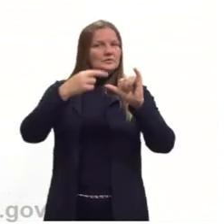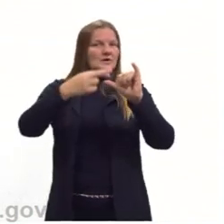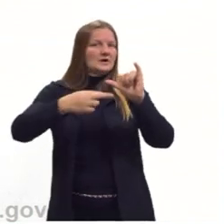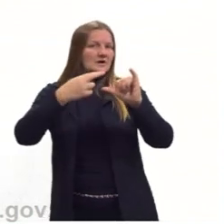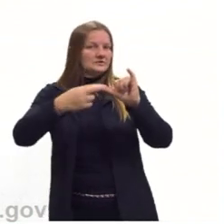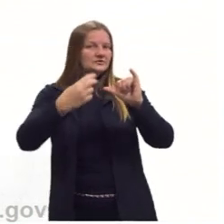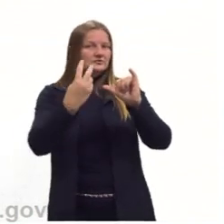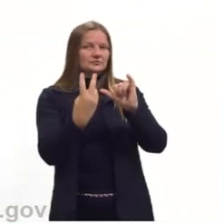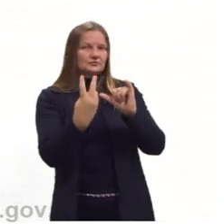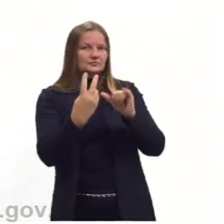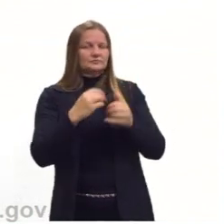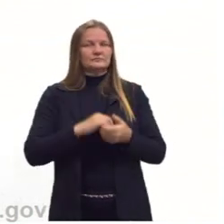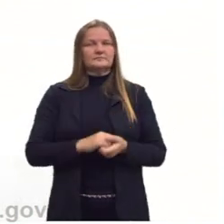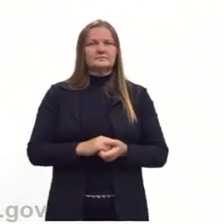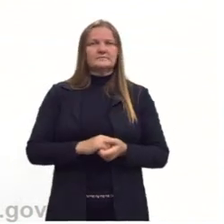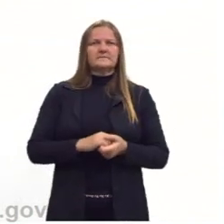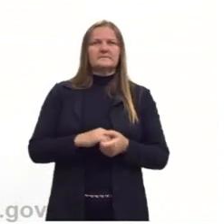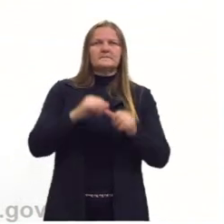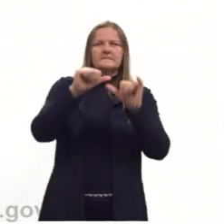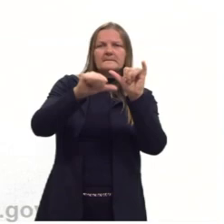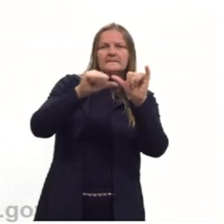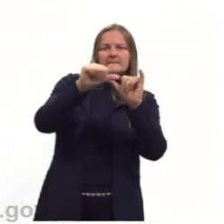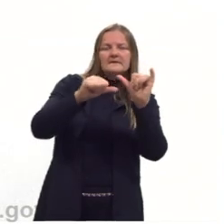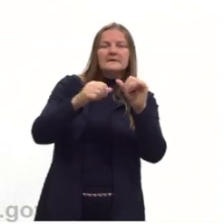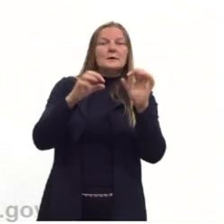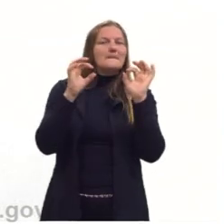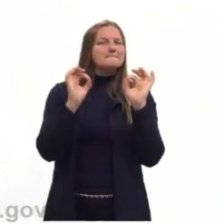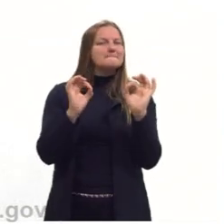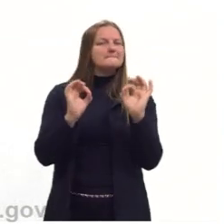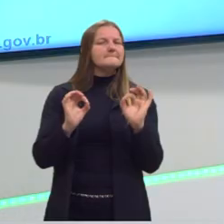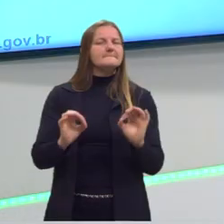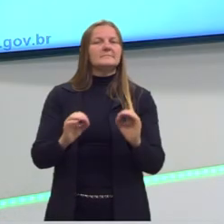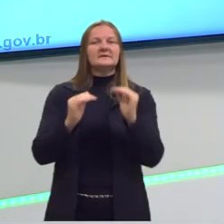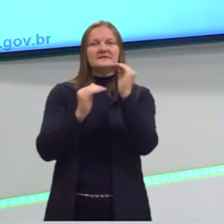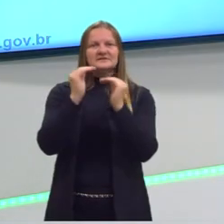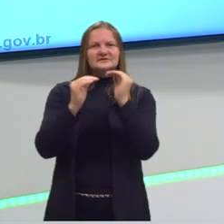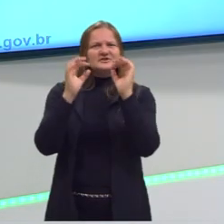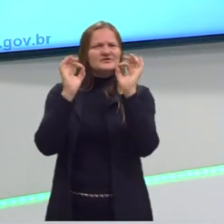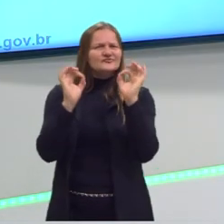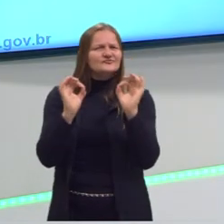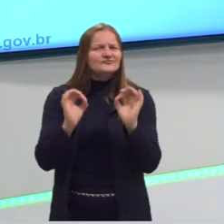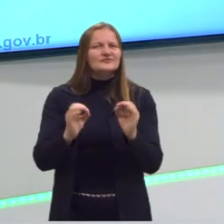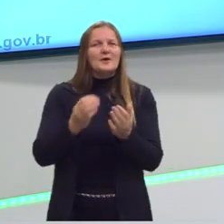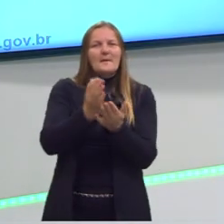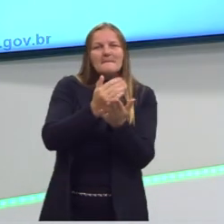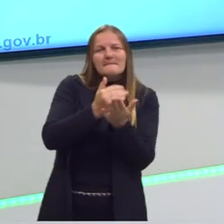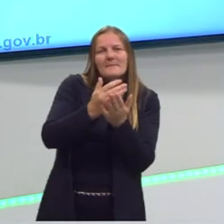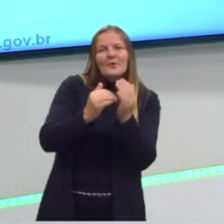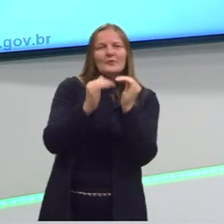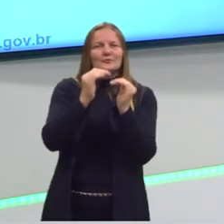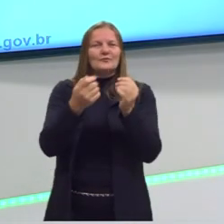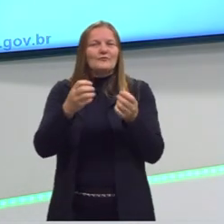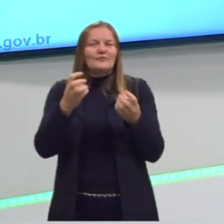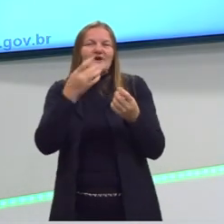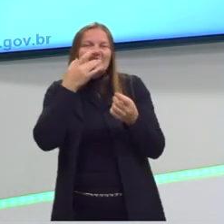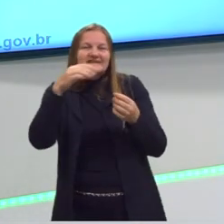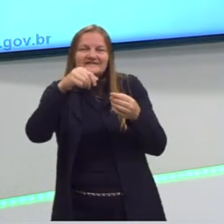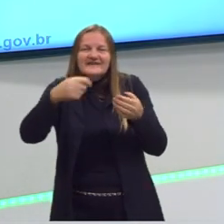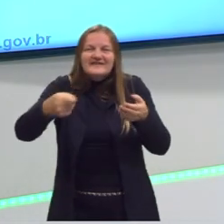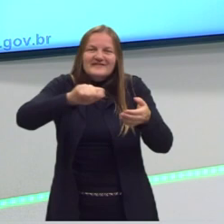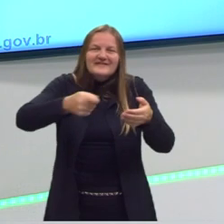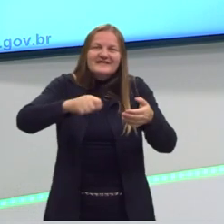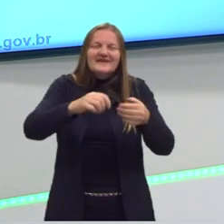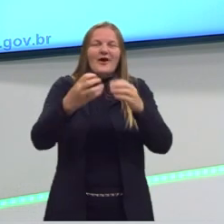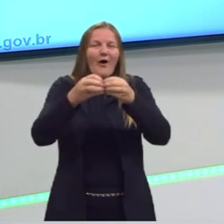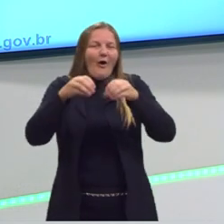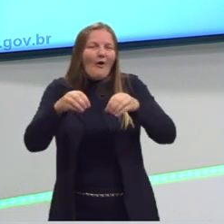Porque até então eu falei de reações eu perfeitas Na quantidade perfeitas ele na hora de fazer o bolo eu tenho quantidade de farinha eu tenho que começar de